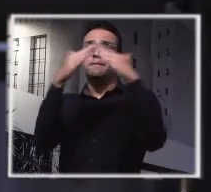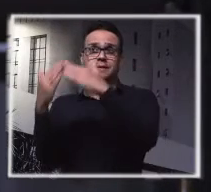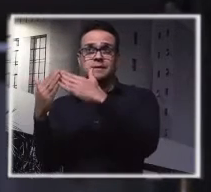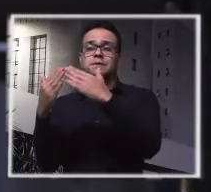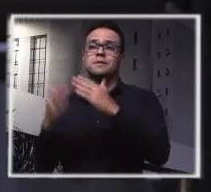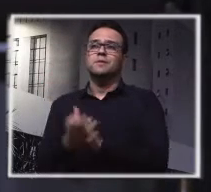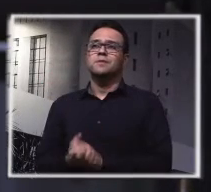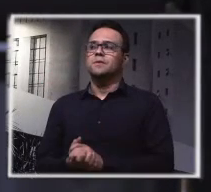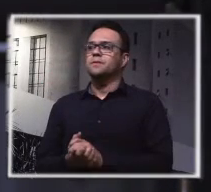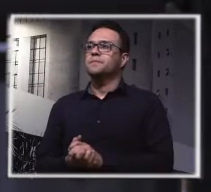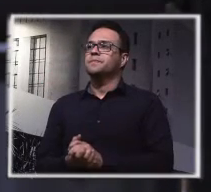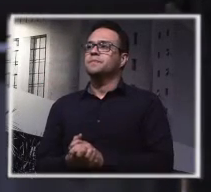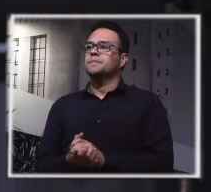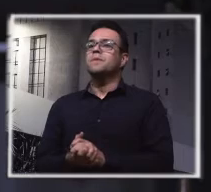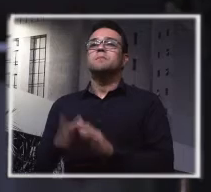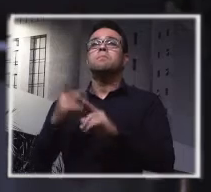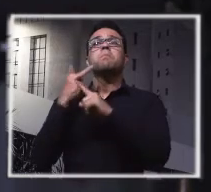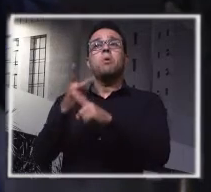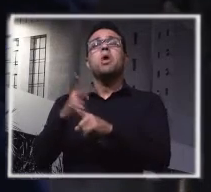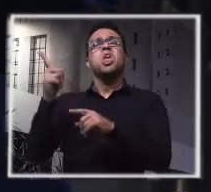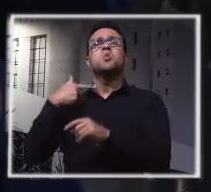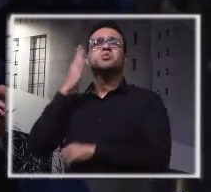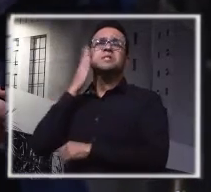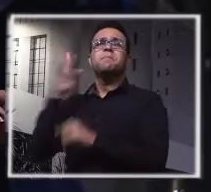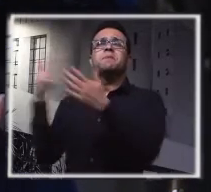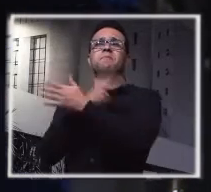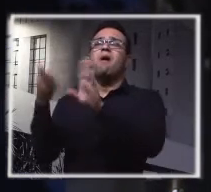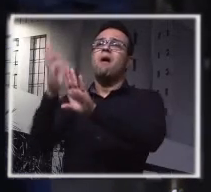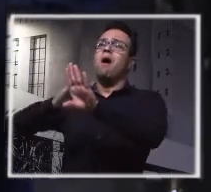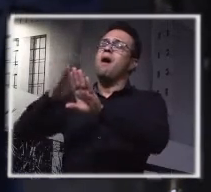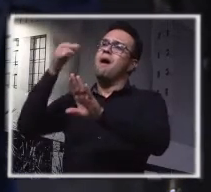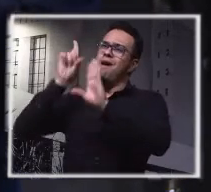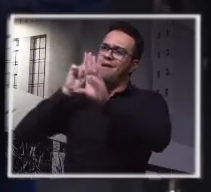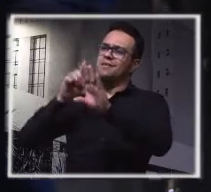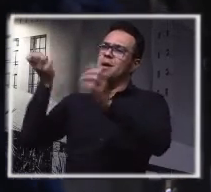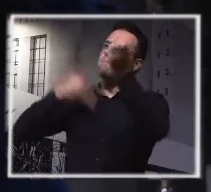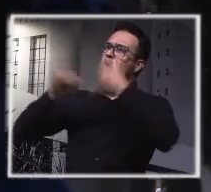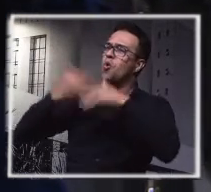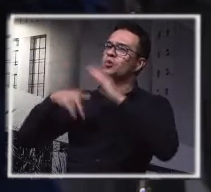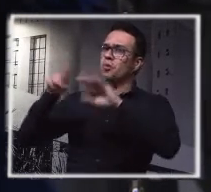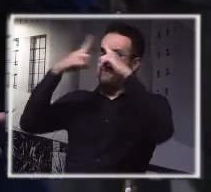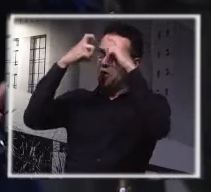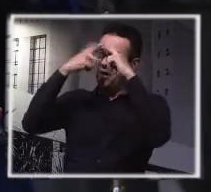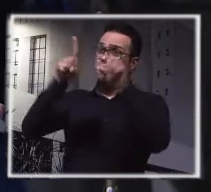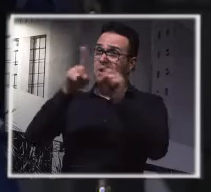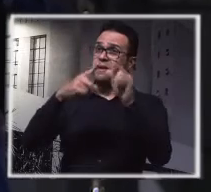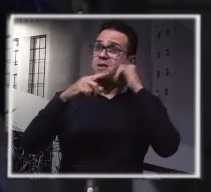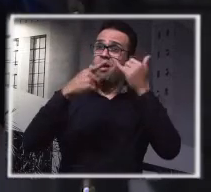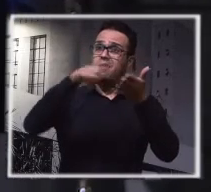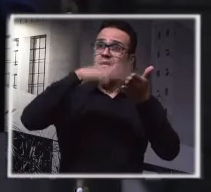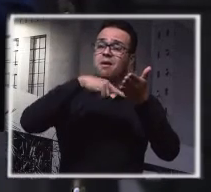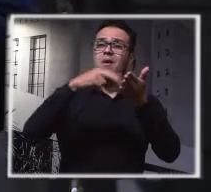vizinhos, vêm a público dizer que eu já sabia dessa violência. Ela tinha me contado, ela tinha me mandado uma mensagem no